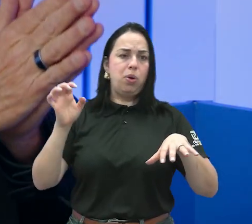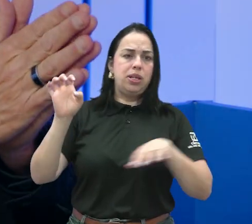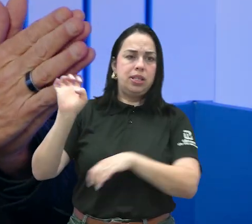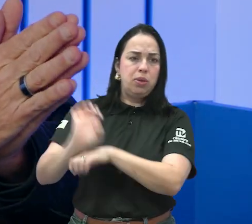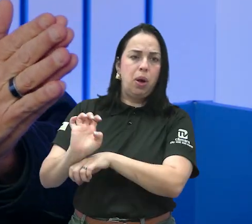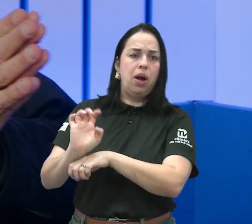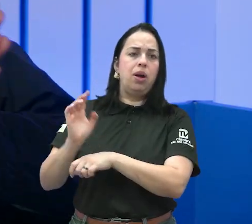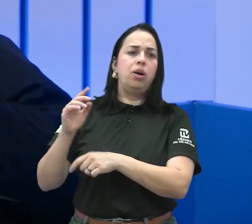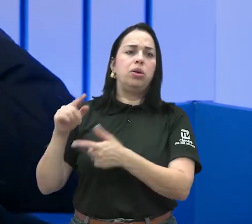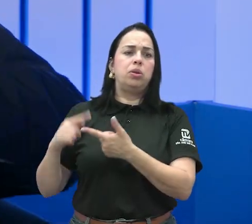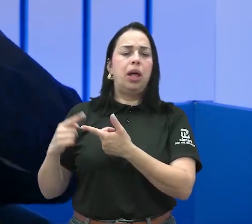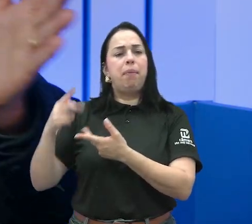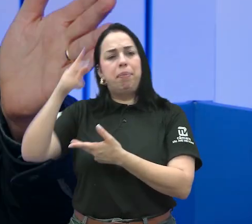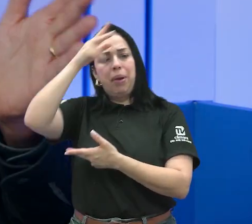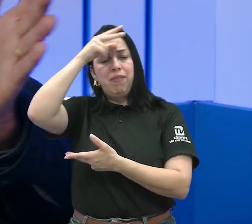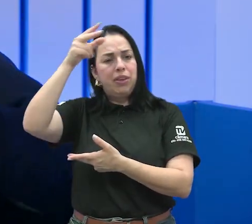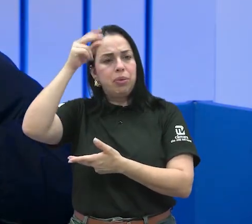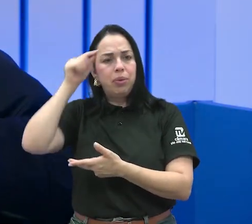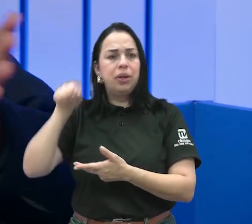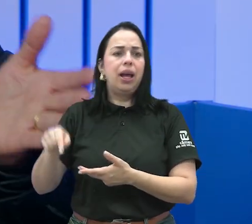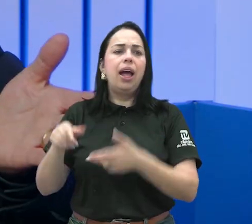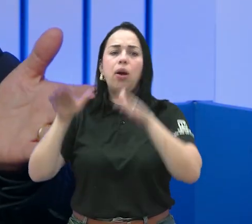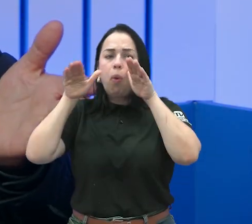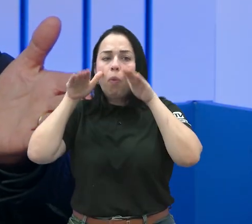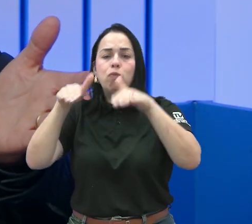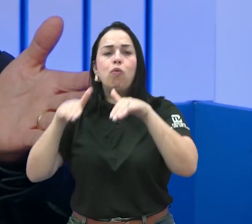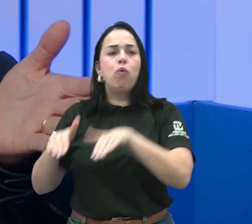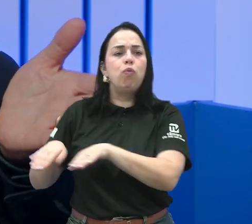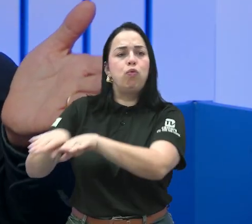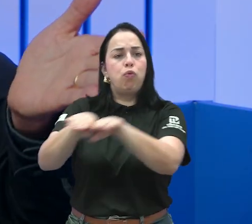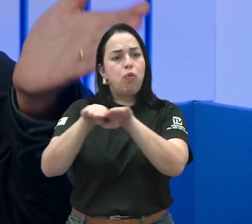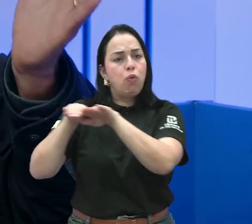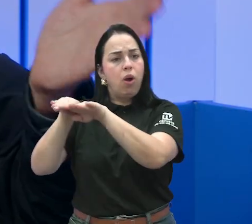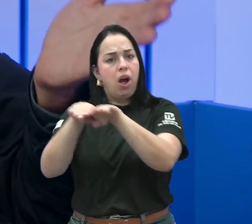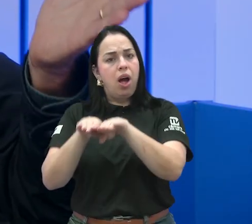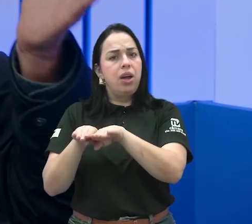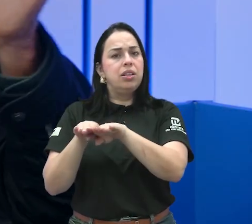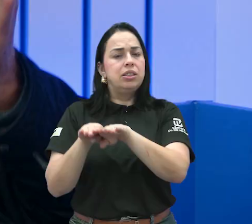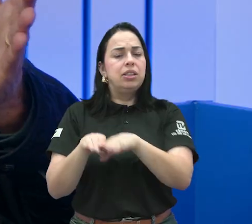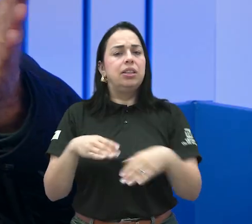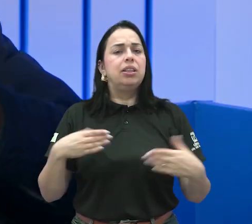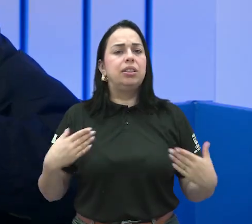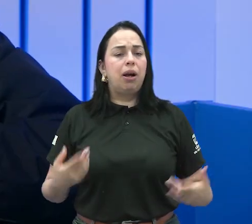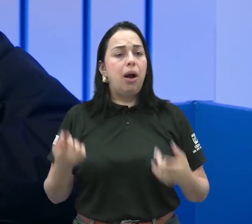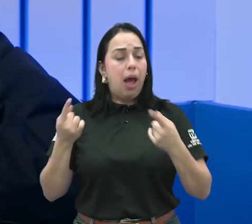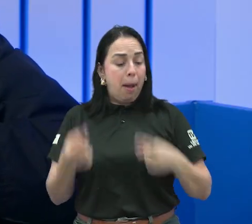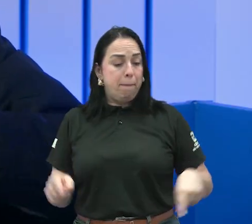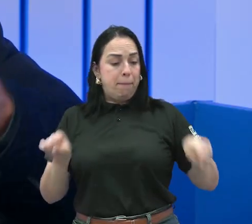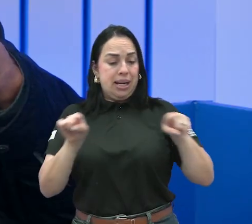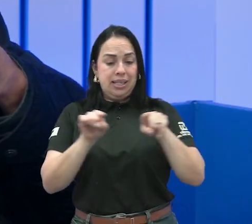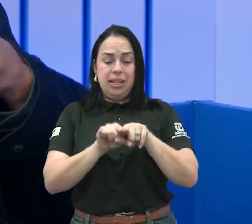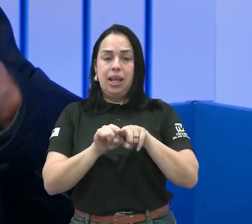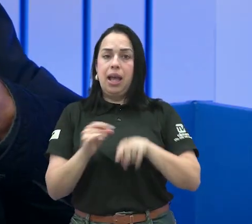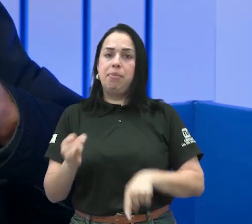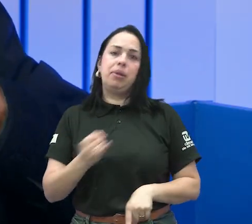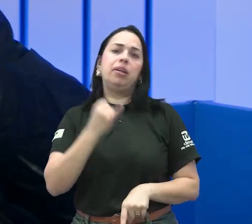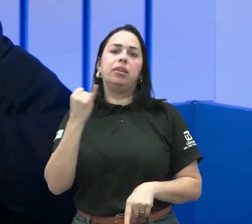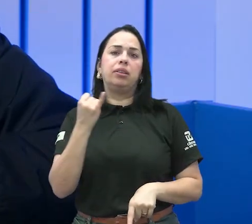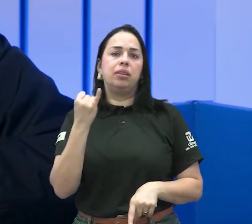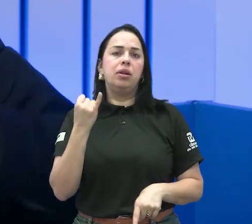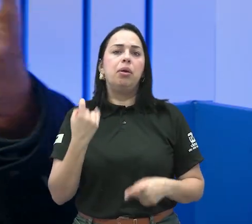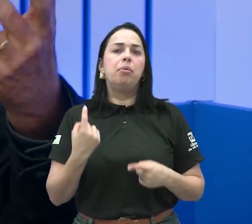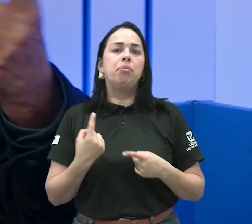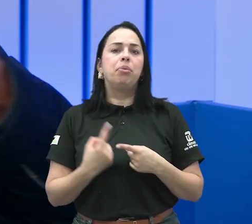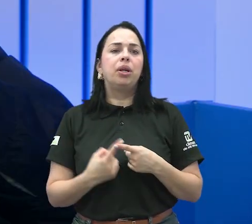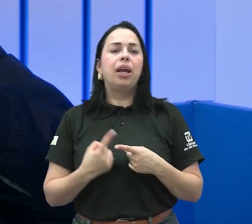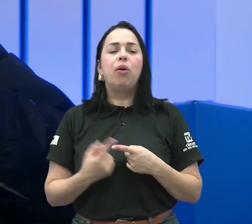estadual e municipal, é a lógica do bem comum, da esfera pública. Então, primeiro, é importante a parceria, porque como é que você supera